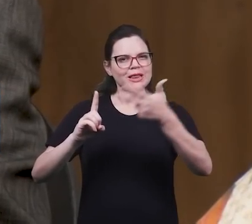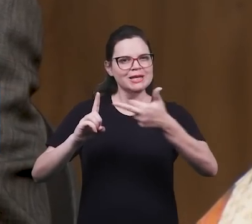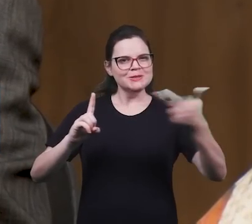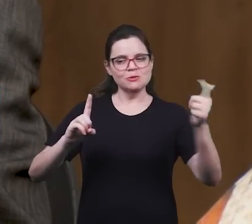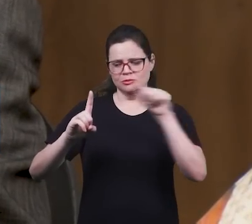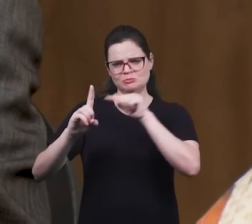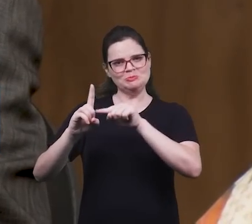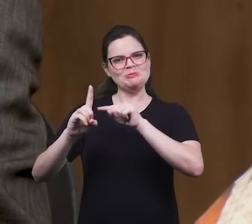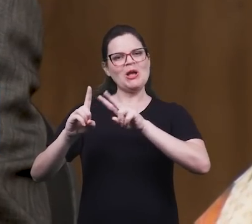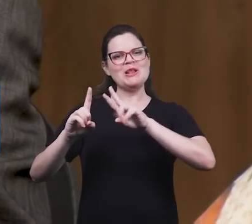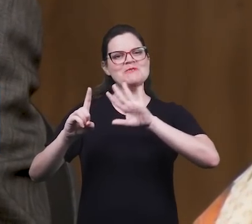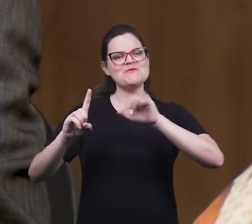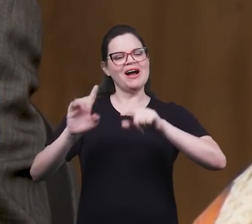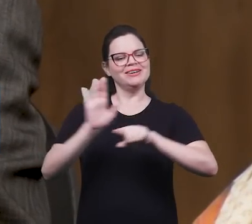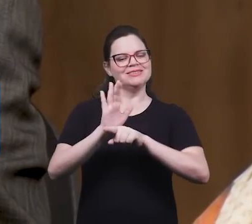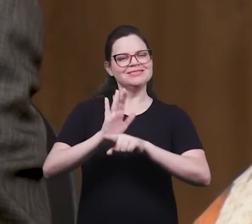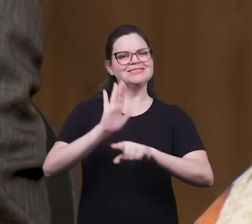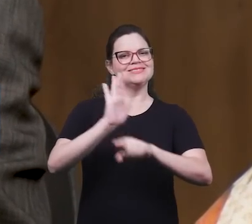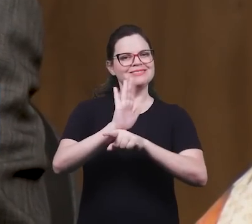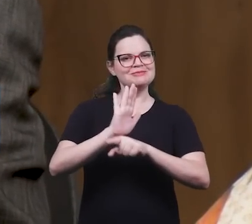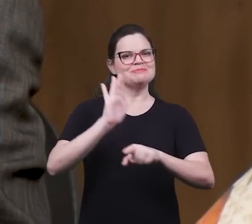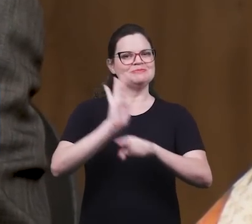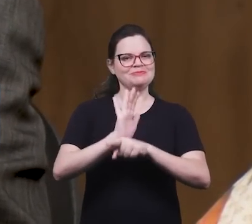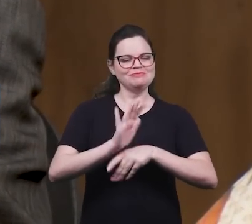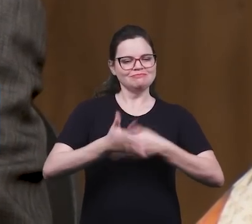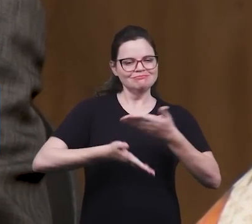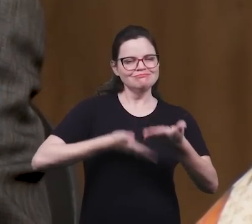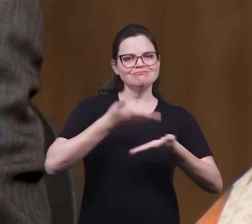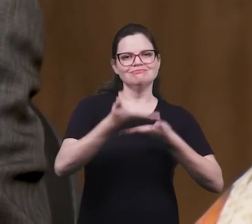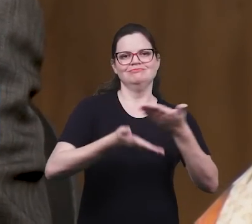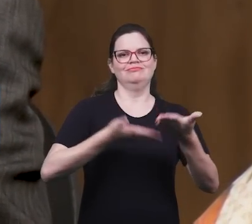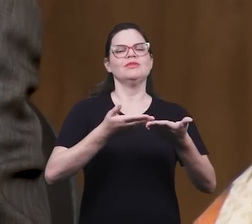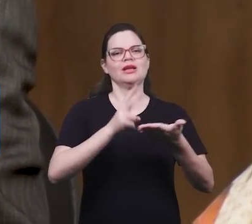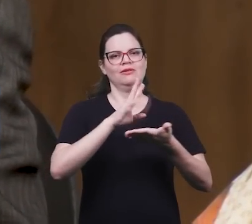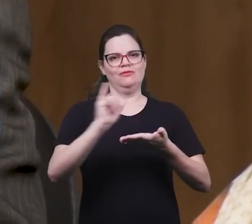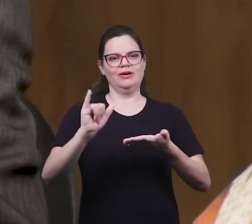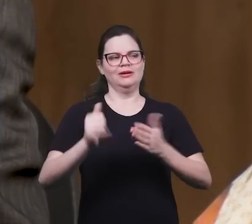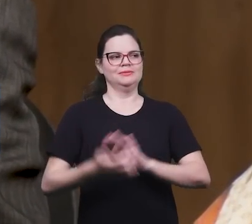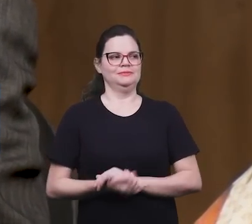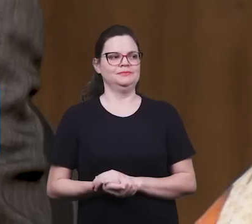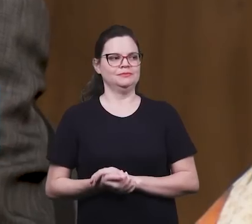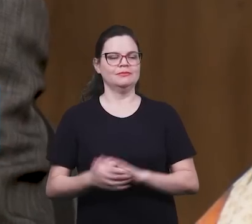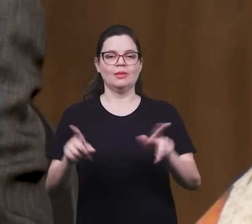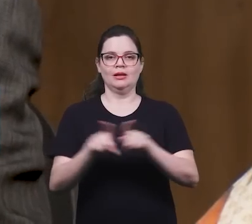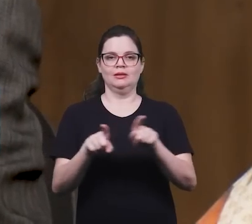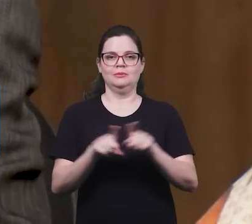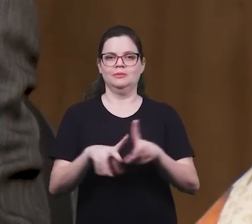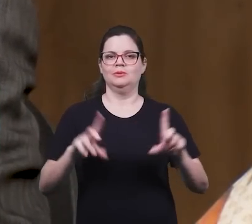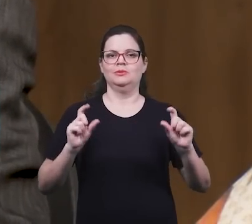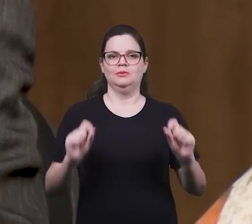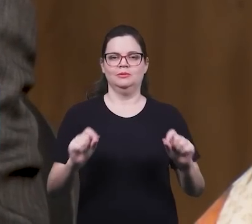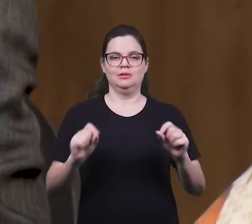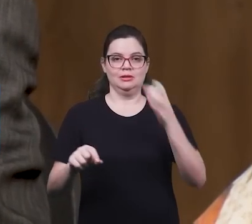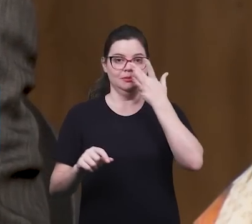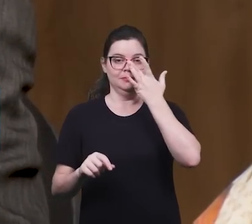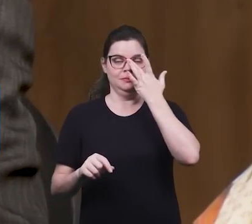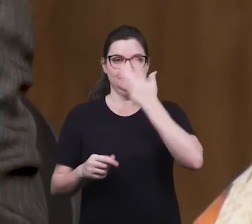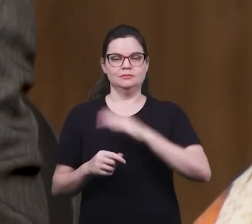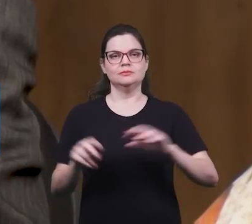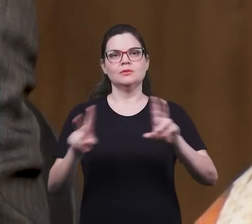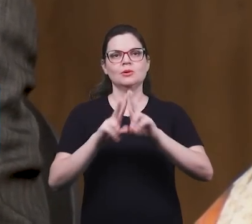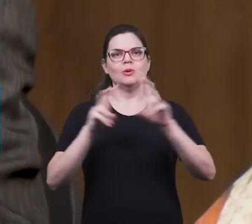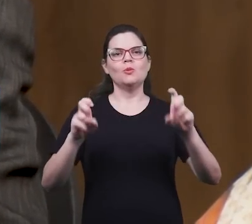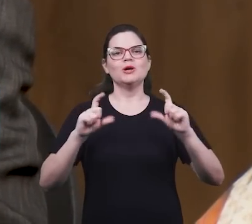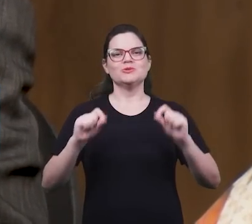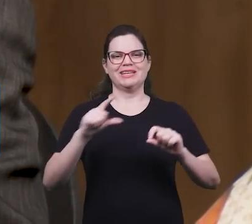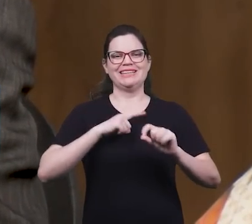vai se encarregar de abrir as portas. É claro que atualmente, até nessa questão dessas